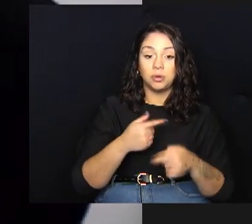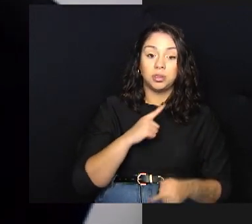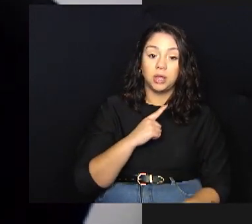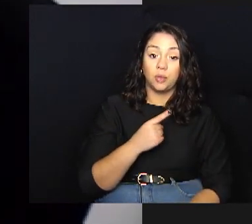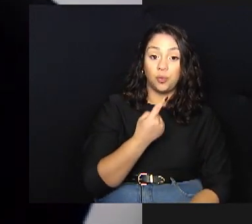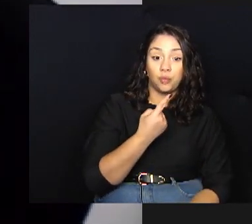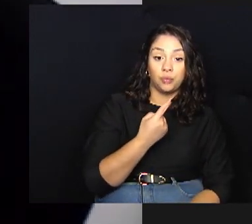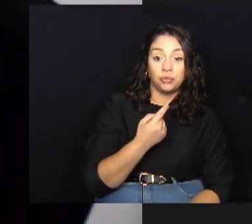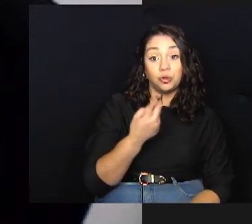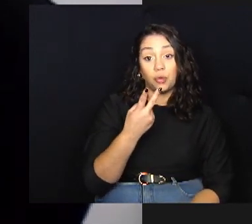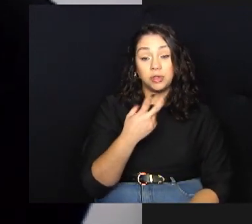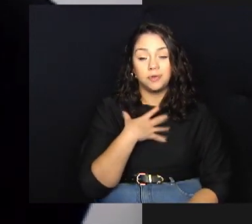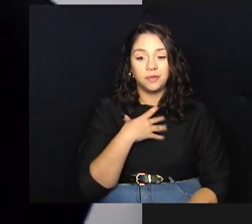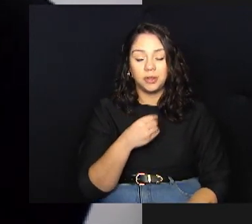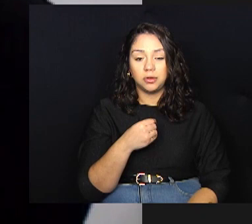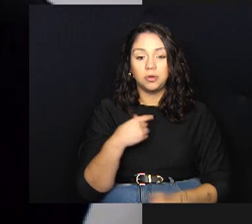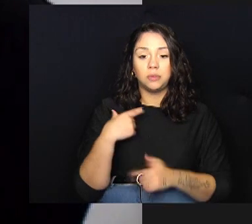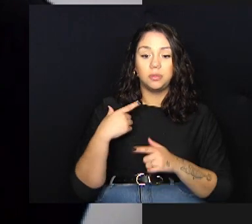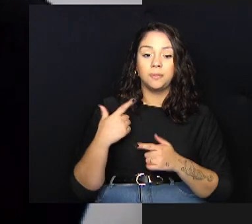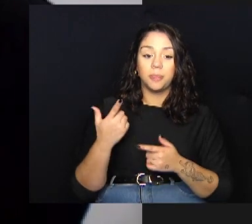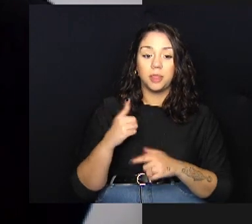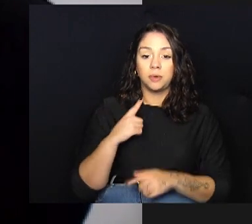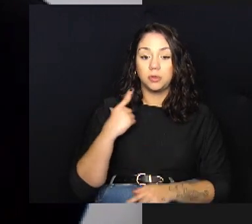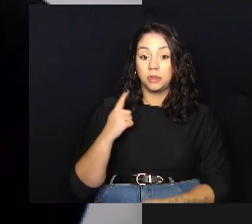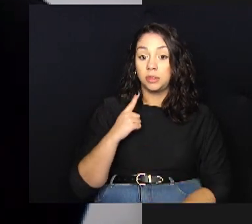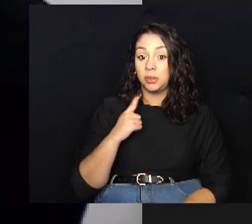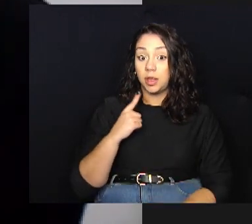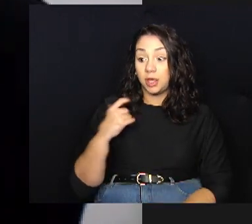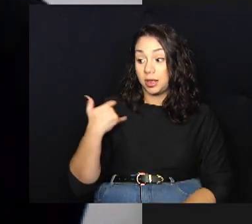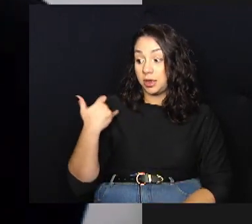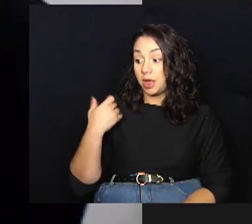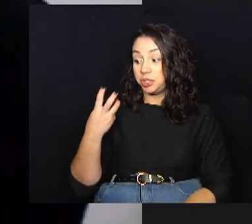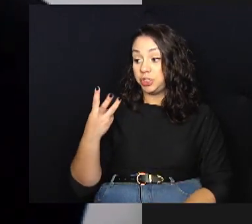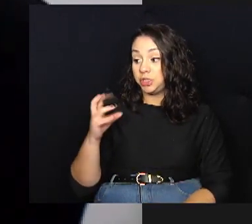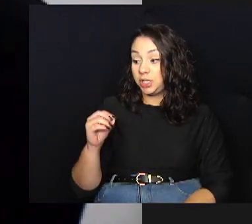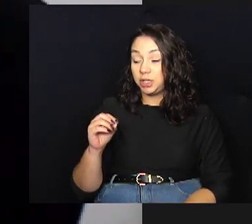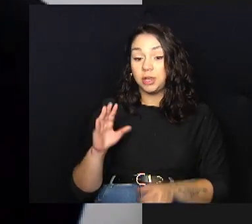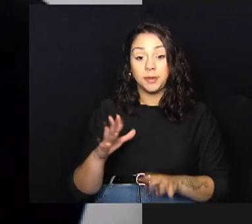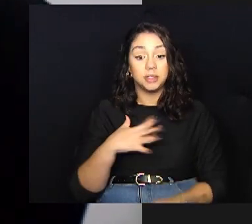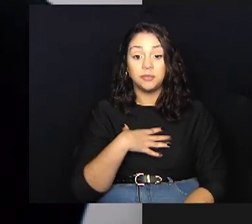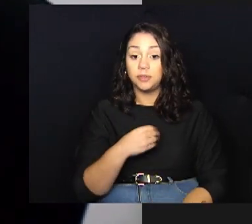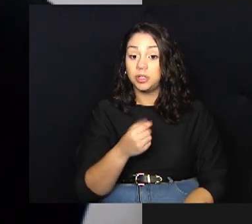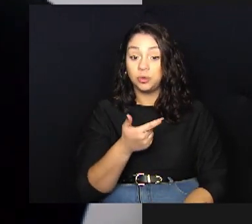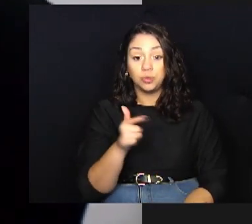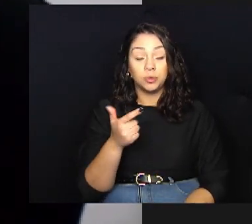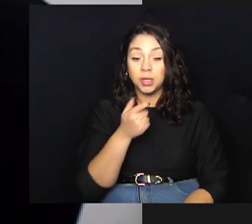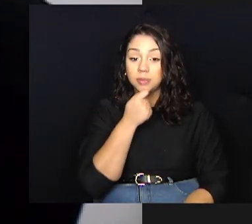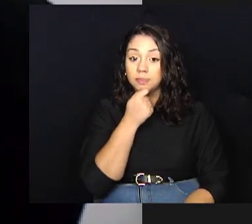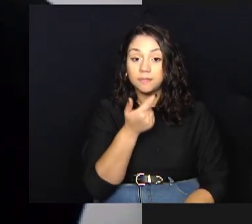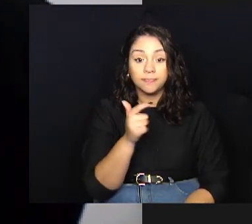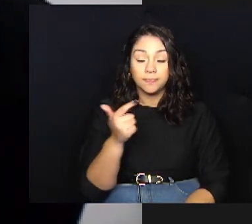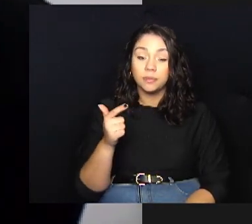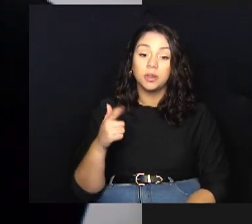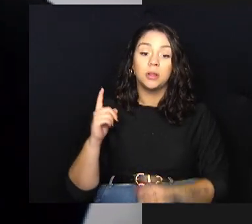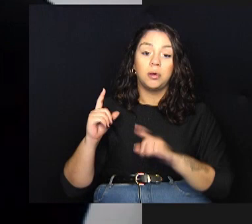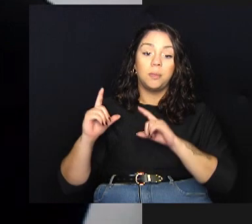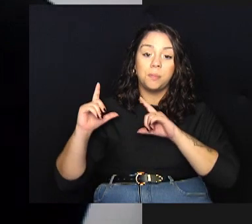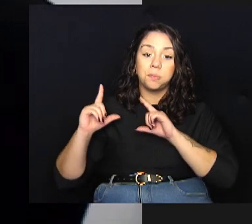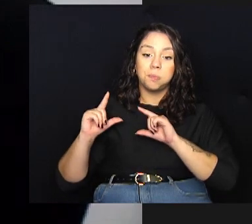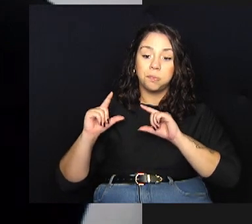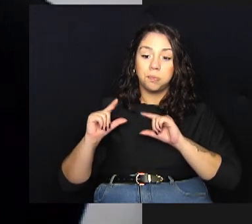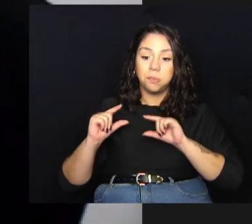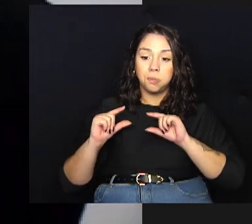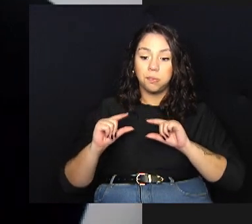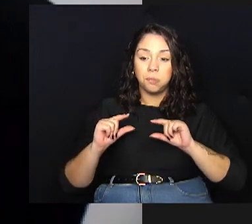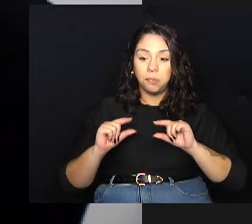hoje a gente vê uma geração aí na faixa dos 30 anos sem nenhum filho então acho que isso essa diminuição da